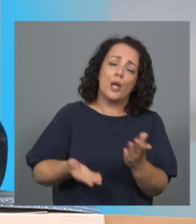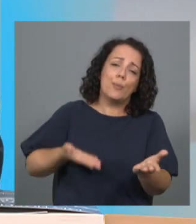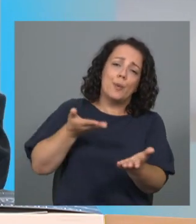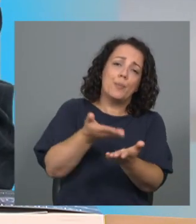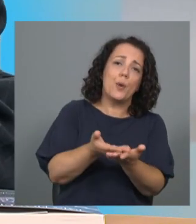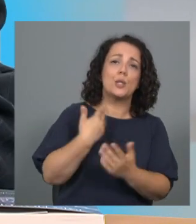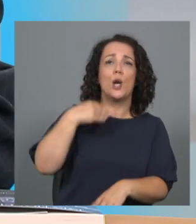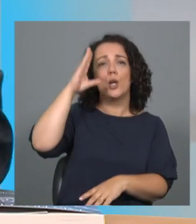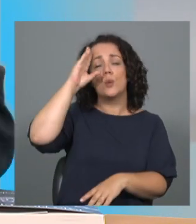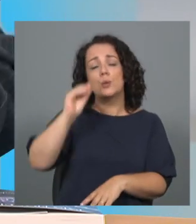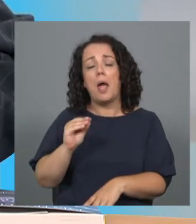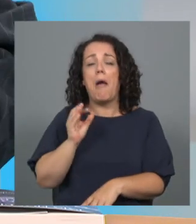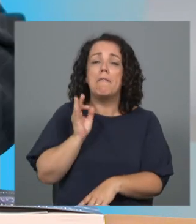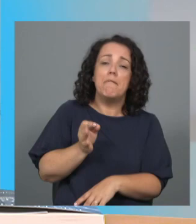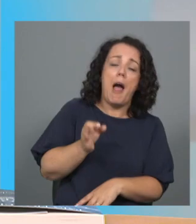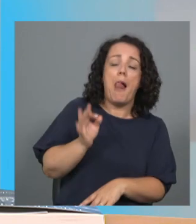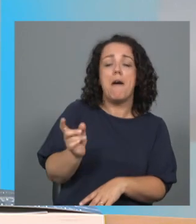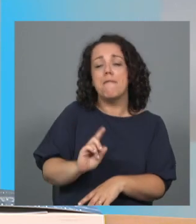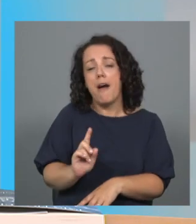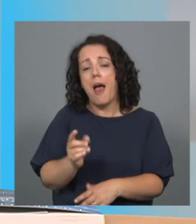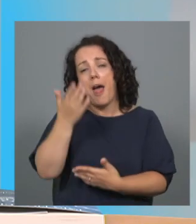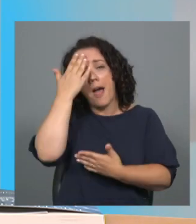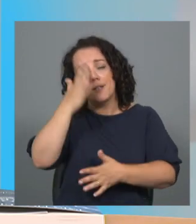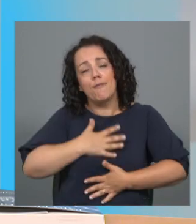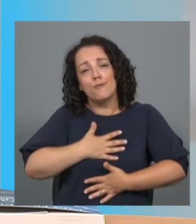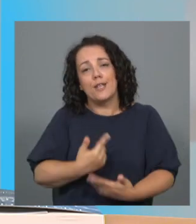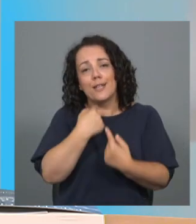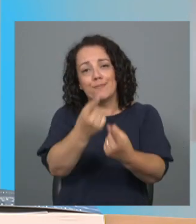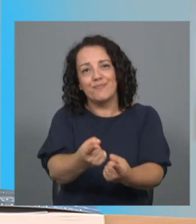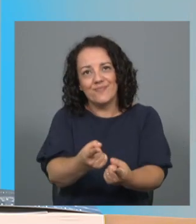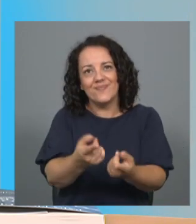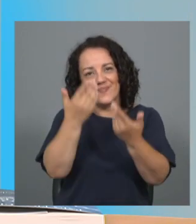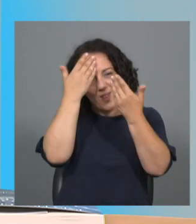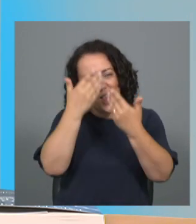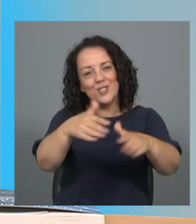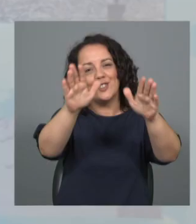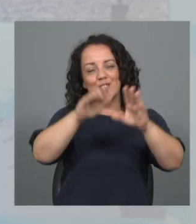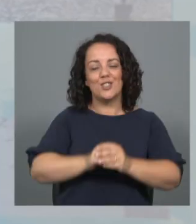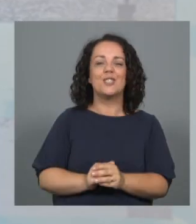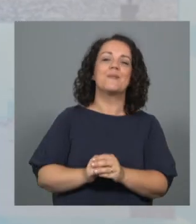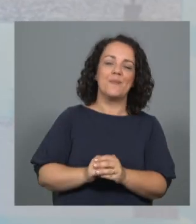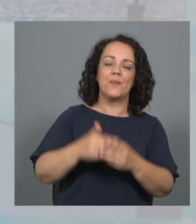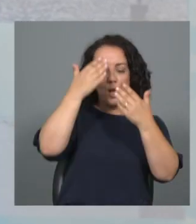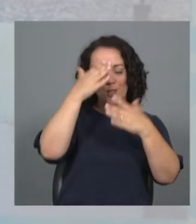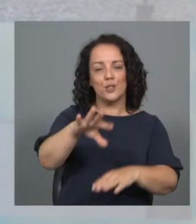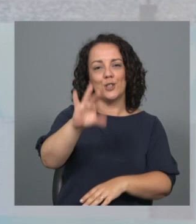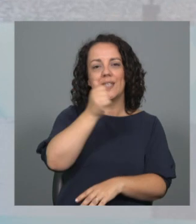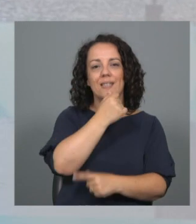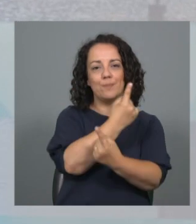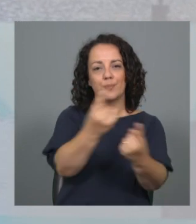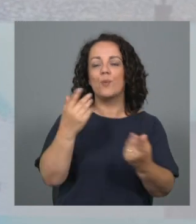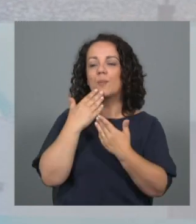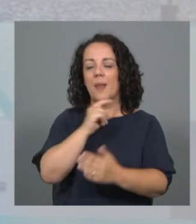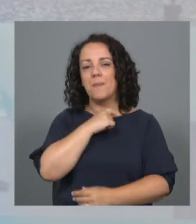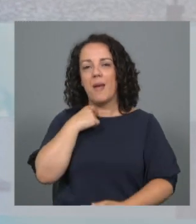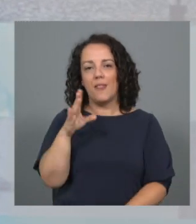é que valerá, mas é feito de boa vontade. Exatamente. E fica deixa-se ao cuidado, pistas, ao cuidado de cada um. Obrigado, Padre João